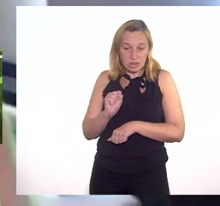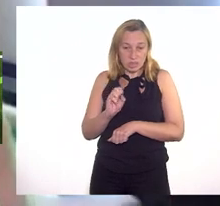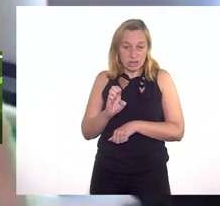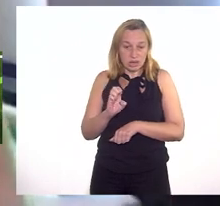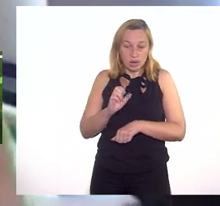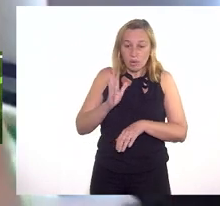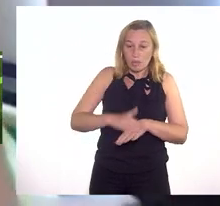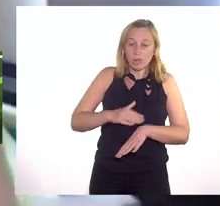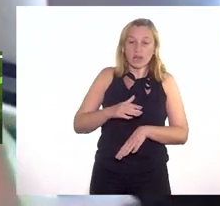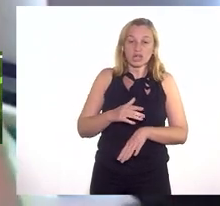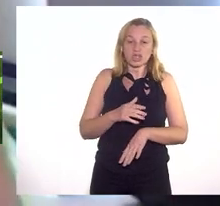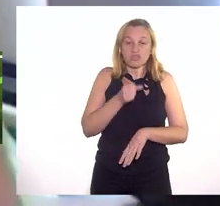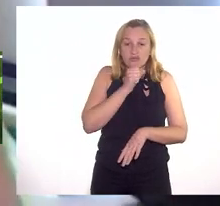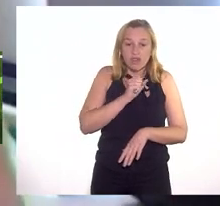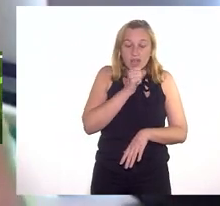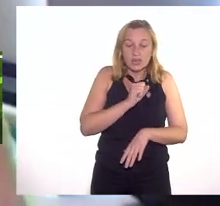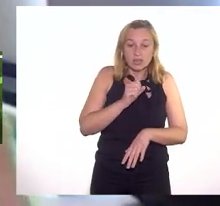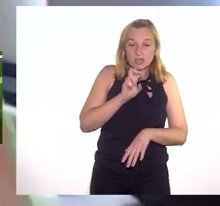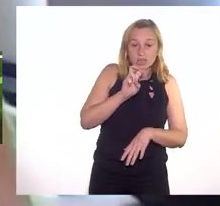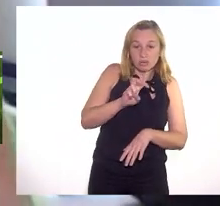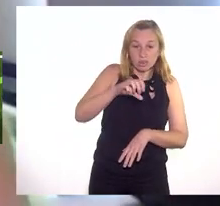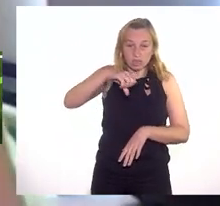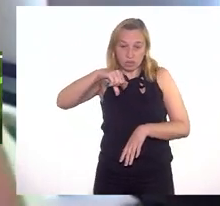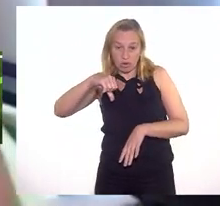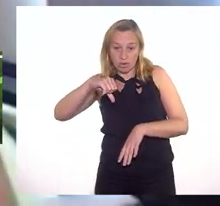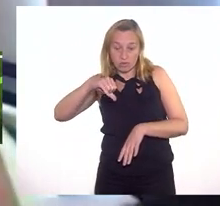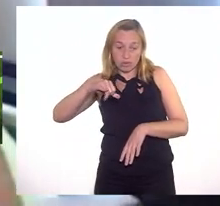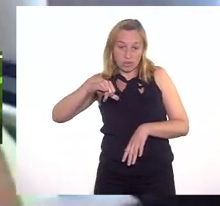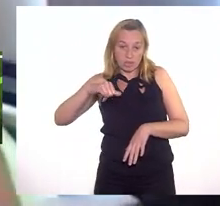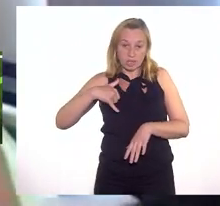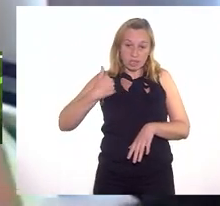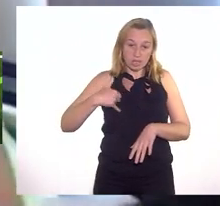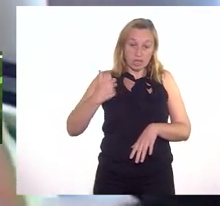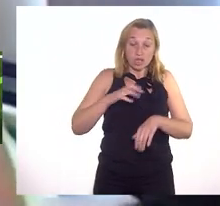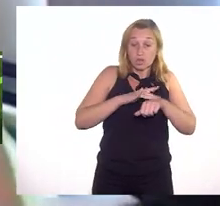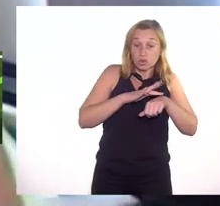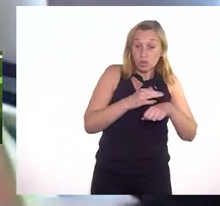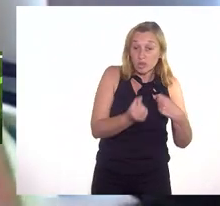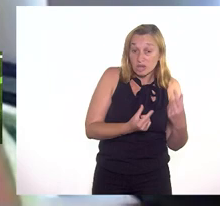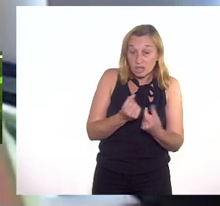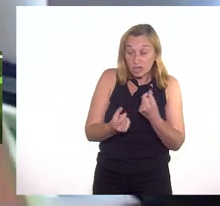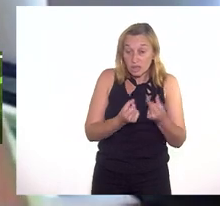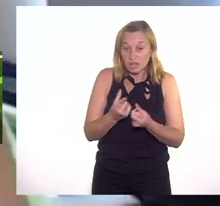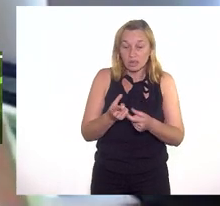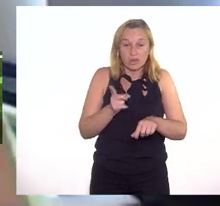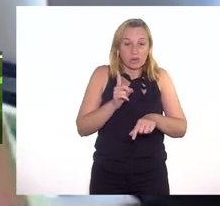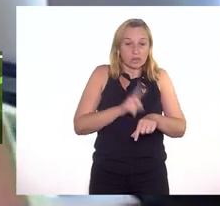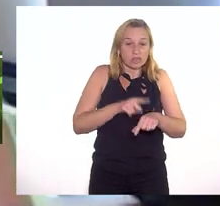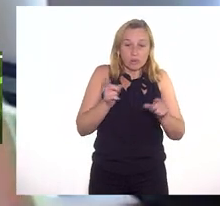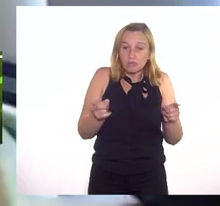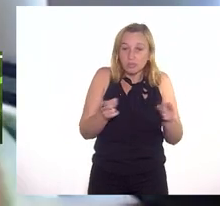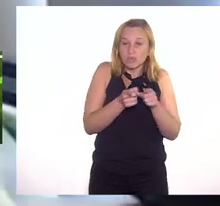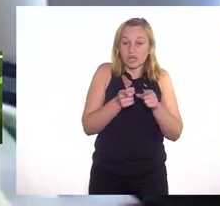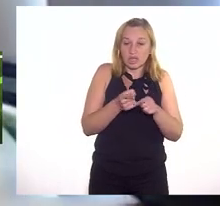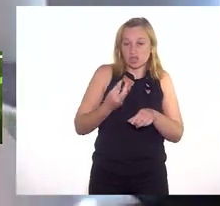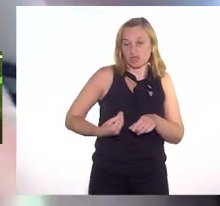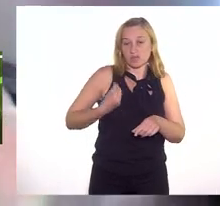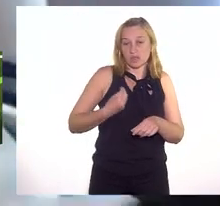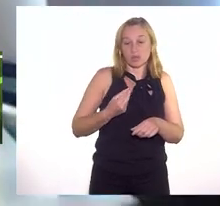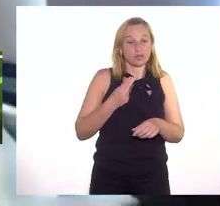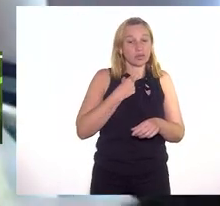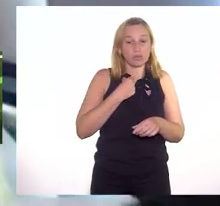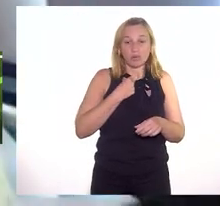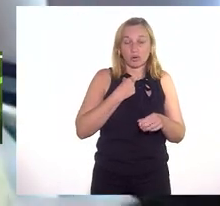um só com 59 anos. Ou seja, os doentes raros têm uma expectativa de vida muito pequena. Então, você não pode colocar